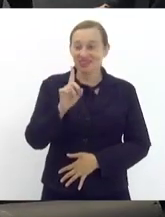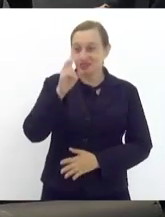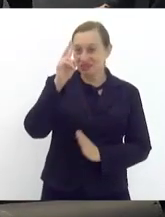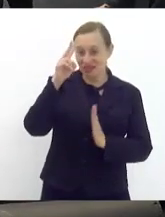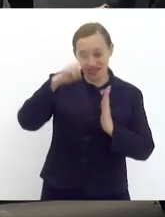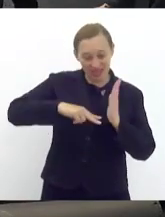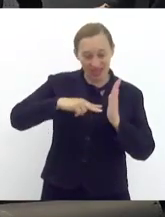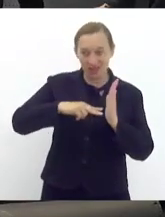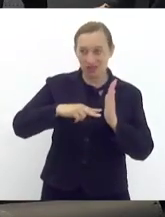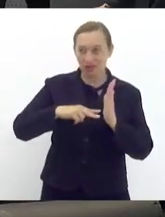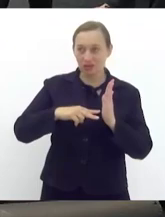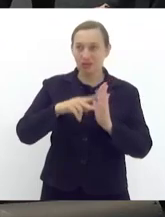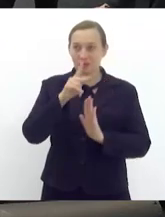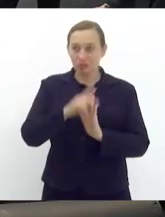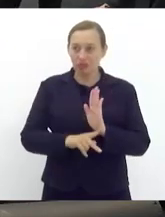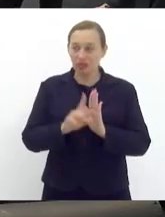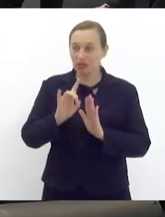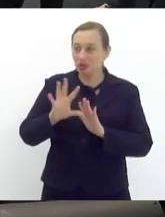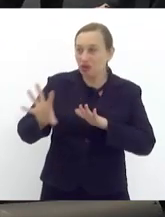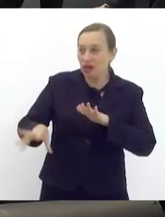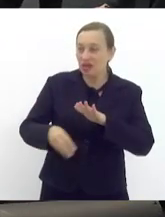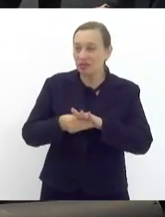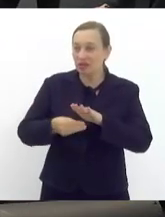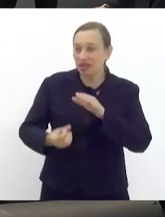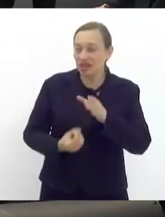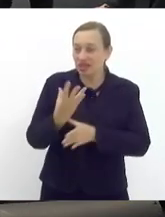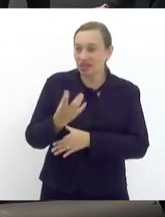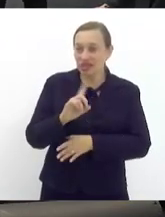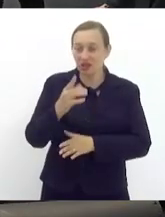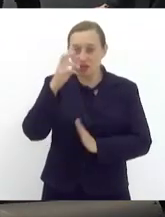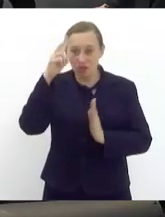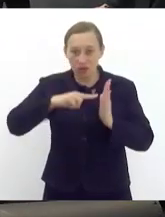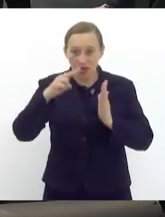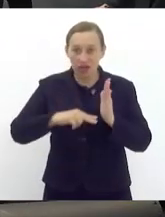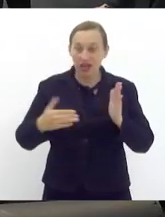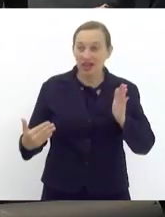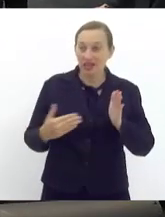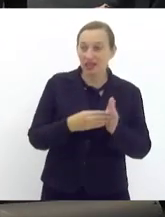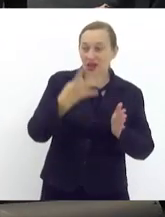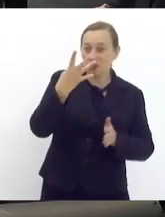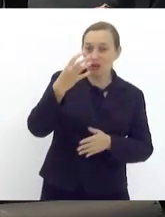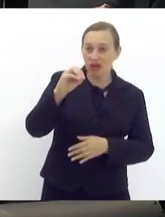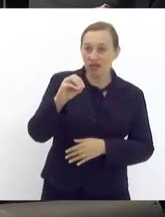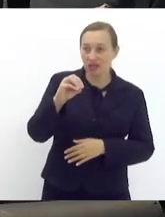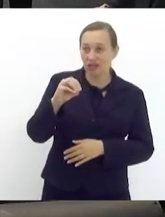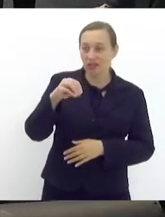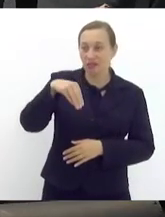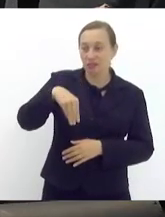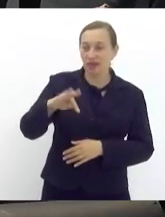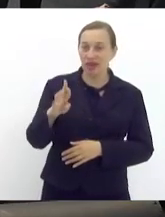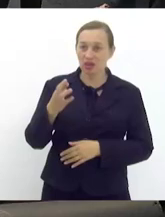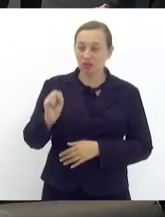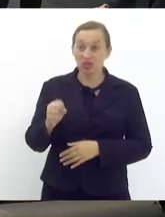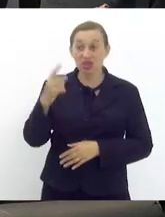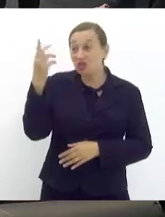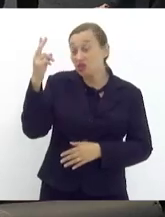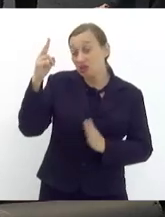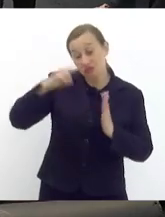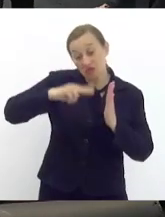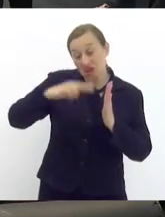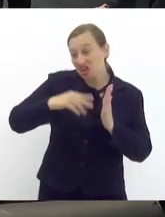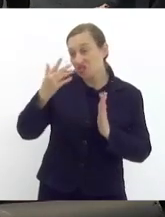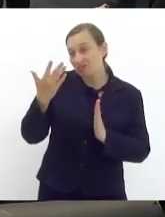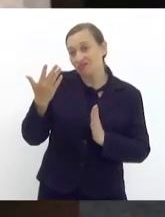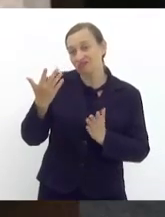projeto, ele faz só emenda, ele não lê. É até 40 metros cúbicos mensal. Ele não leu o projeto, ele falou uma coisa